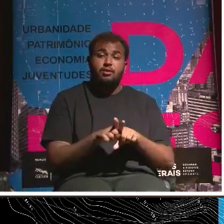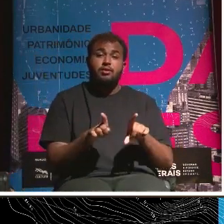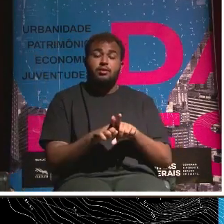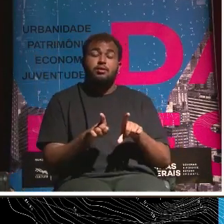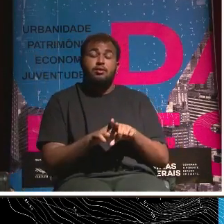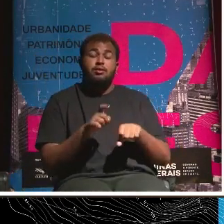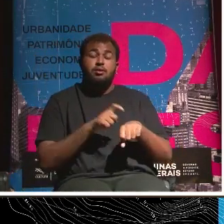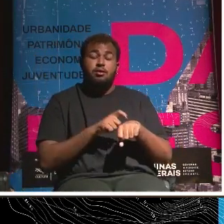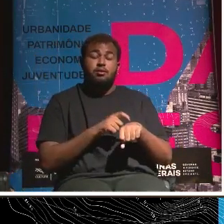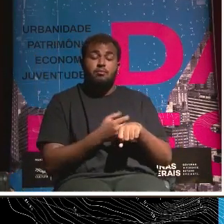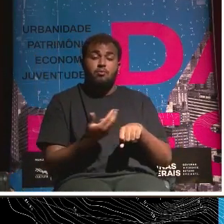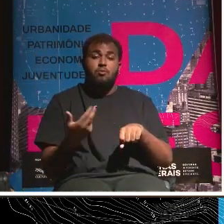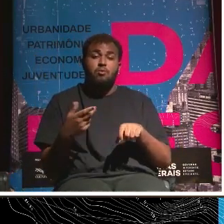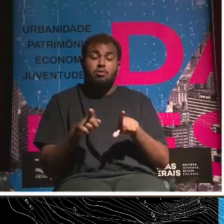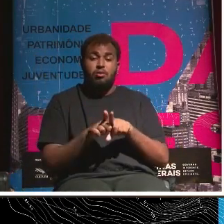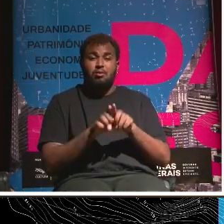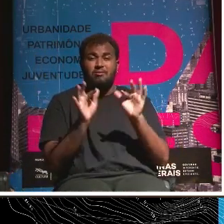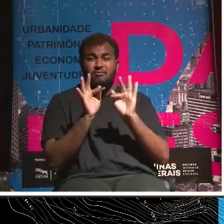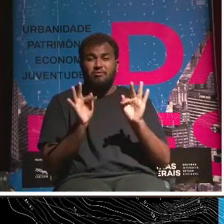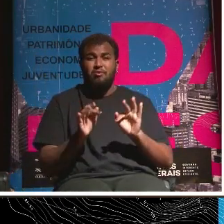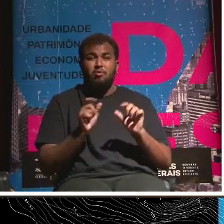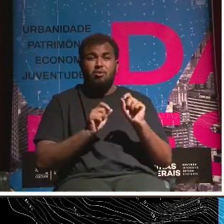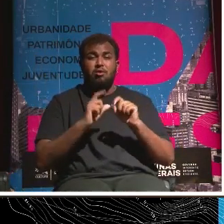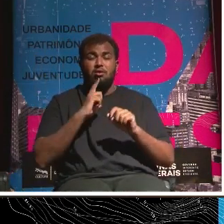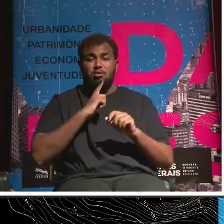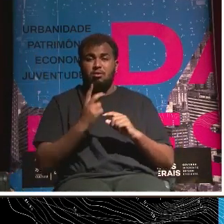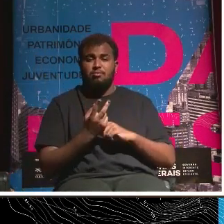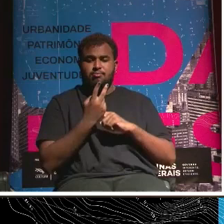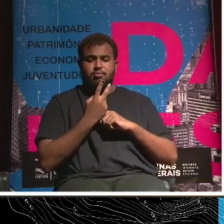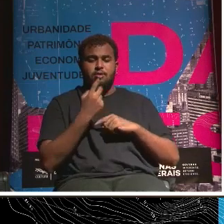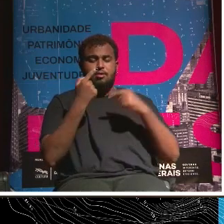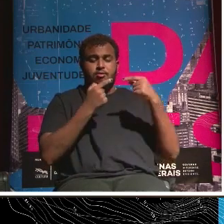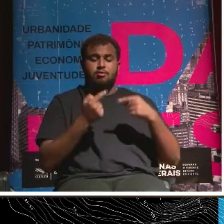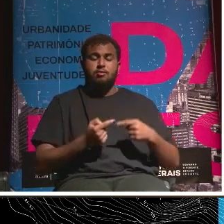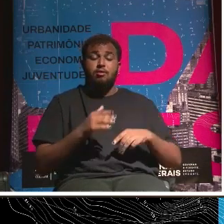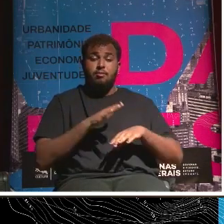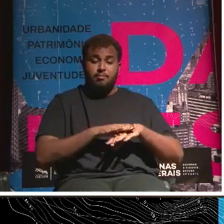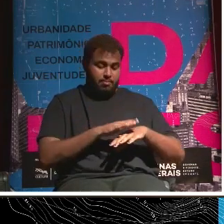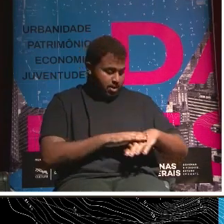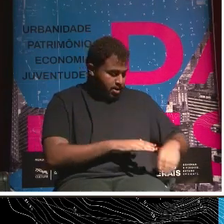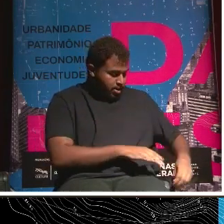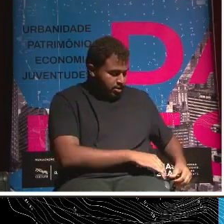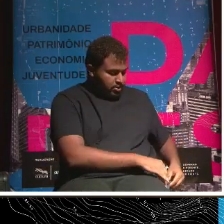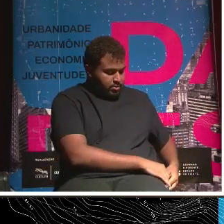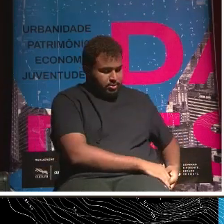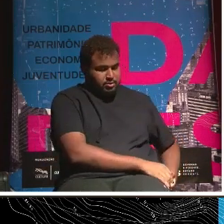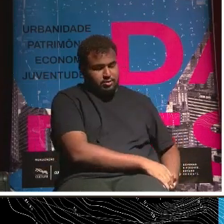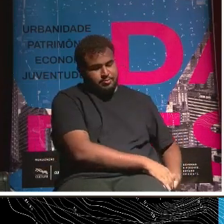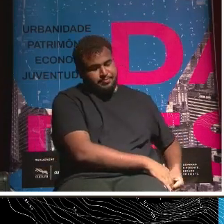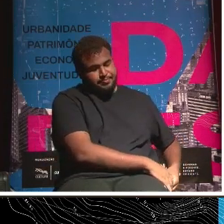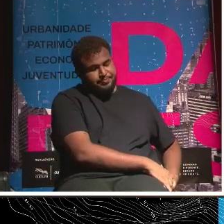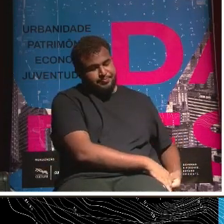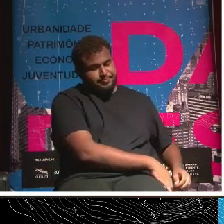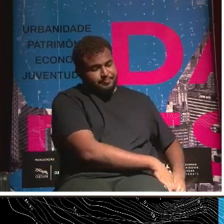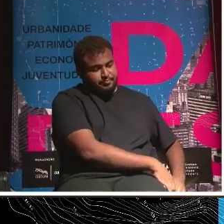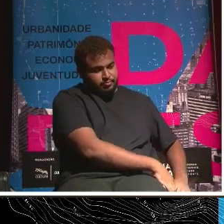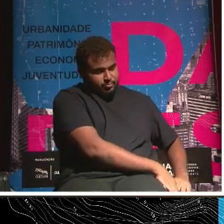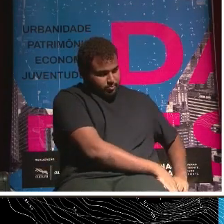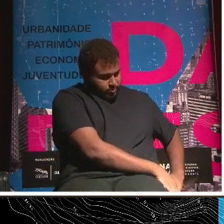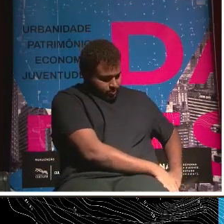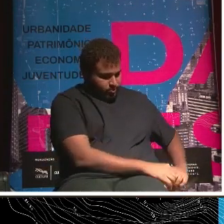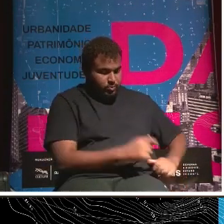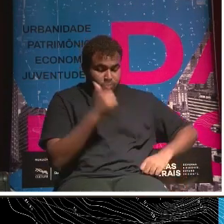tempo feliz no sentido de trazer essa discussão e conseguir aos poucos tentar compreender e provocar